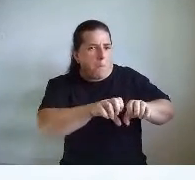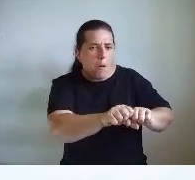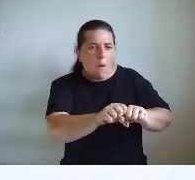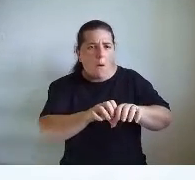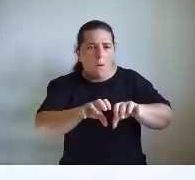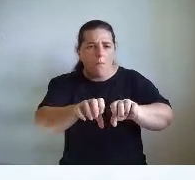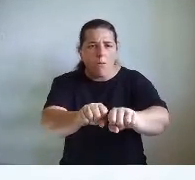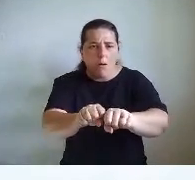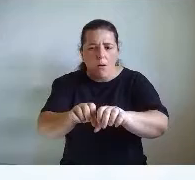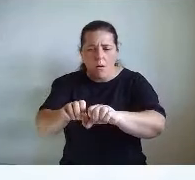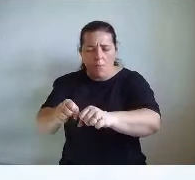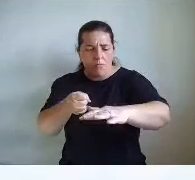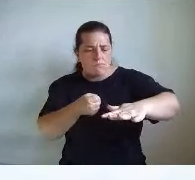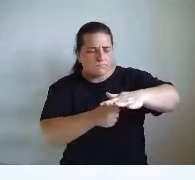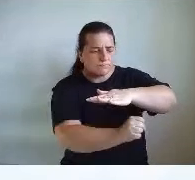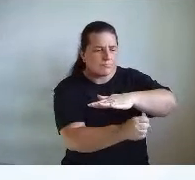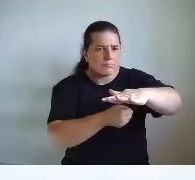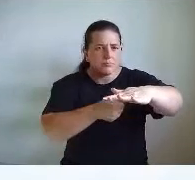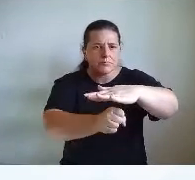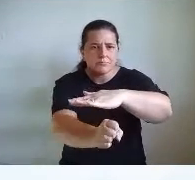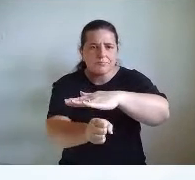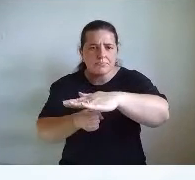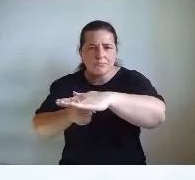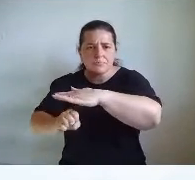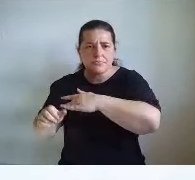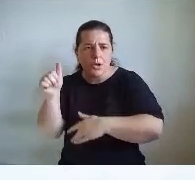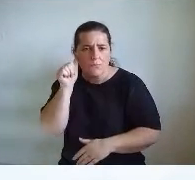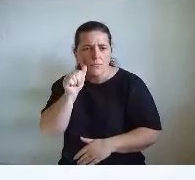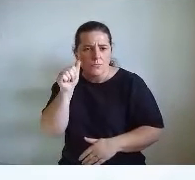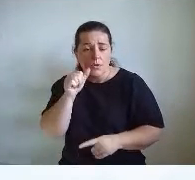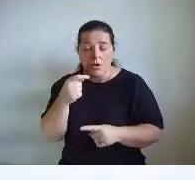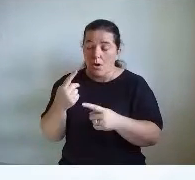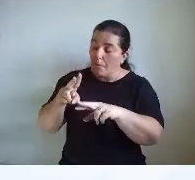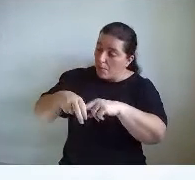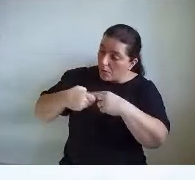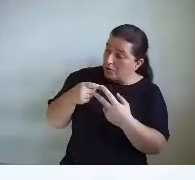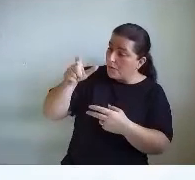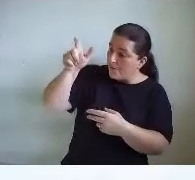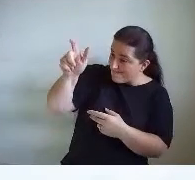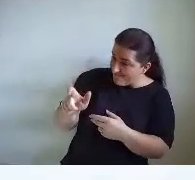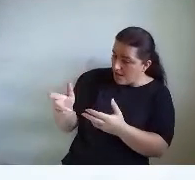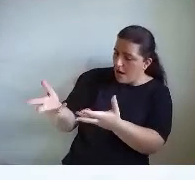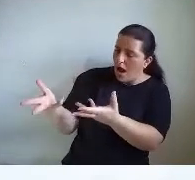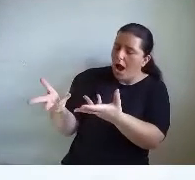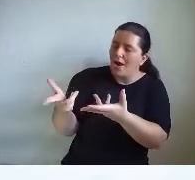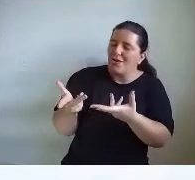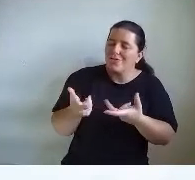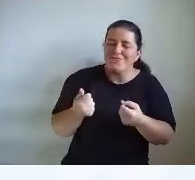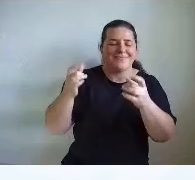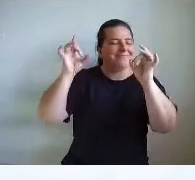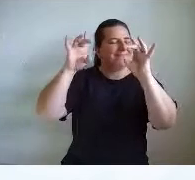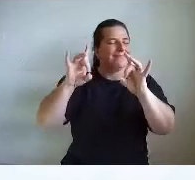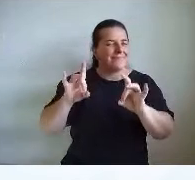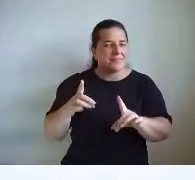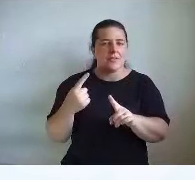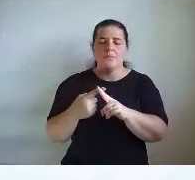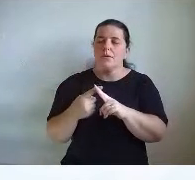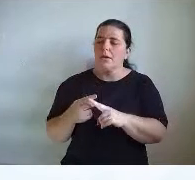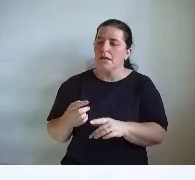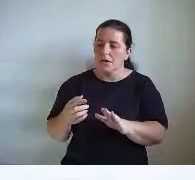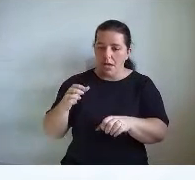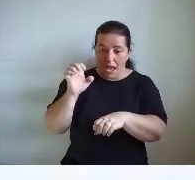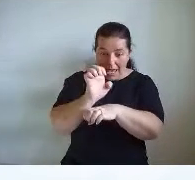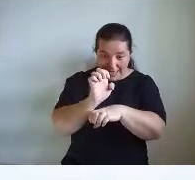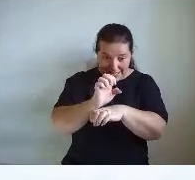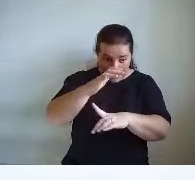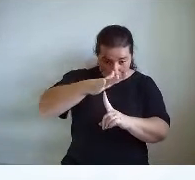Então, é por isso que, nesse momento, você se torna uma convidada extremamente especial pelo que você representa aqui no nosso Estado. É tão importante o